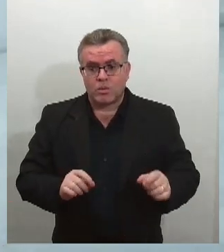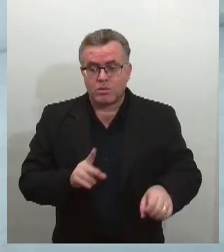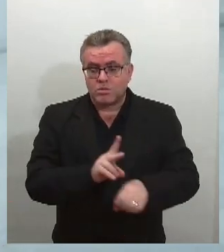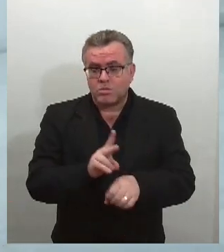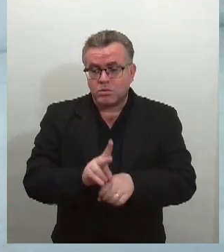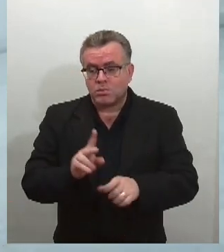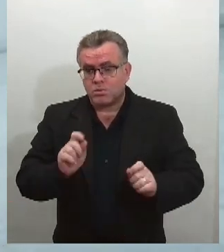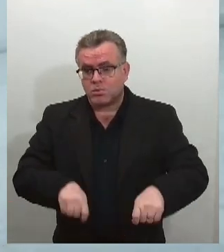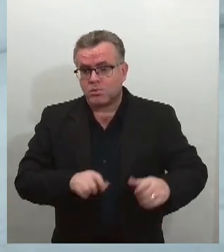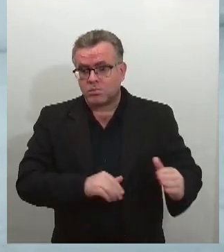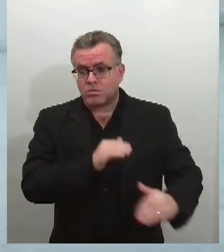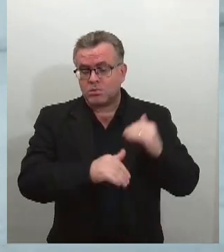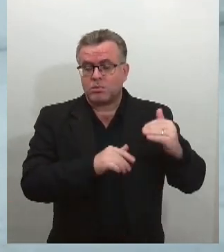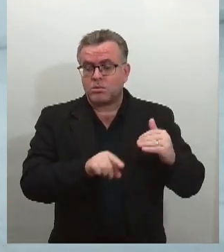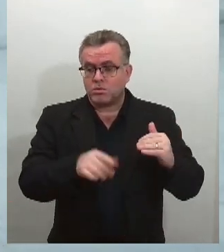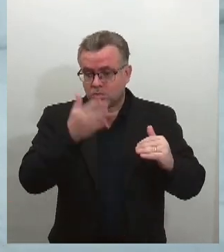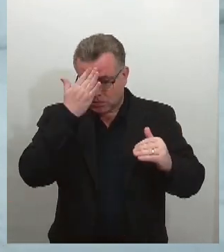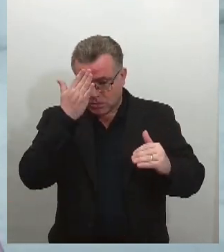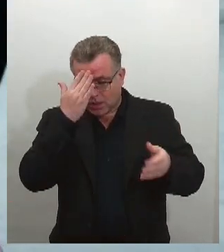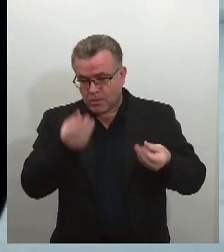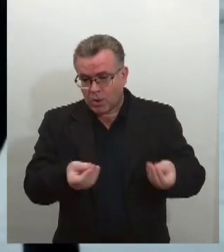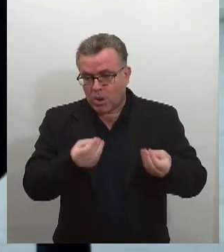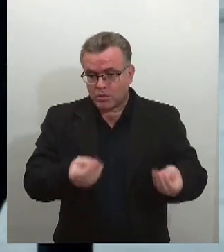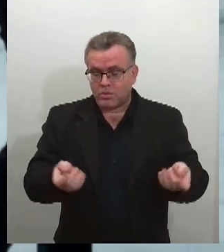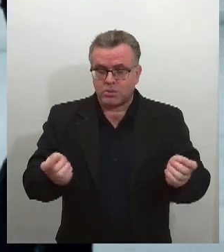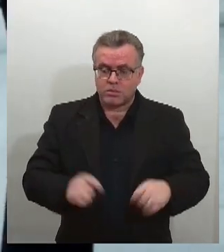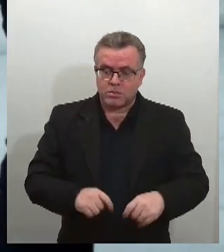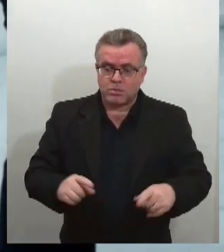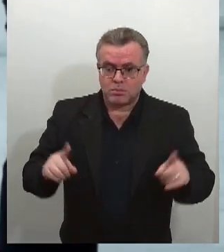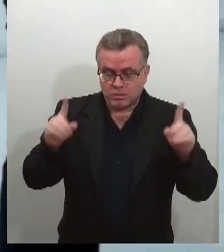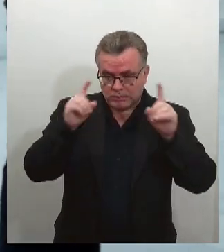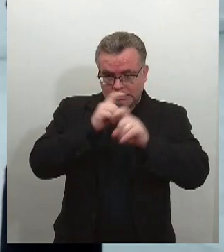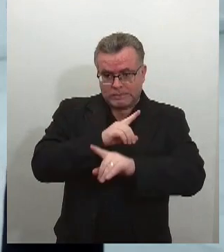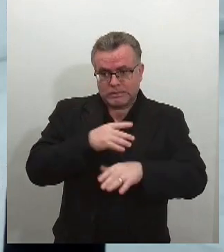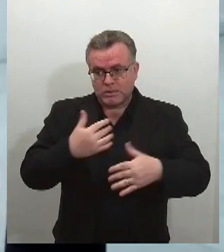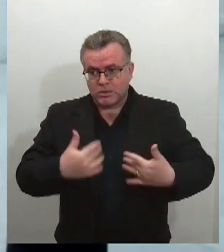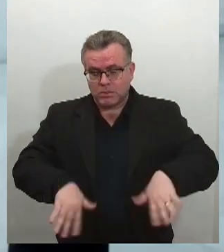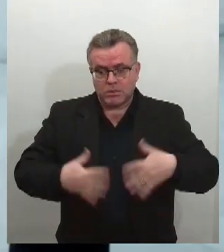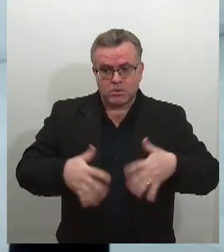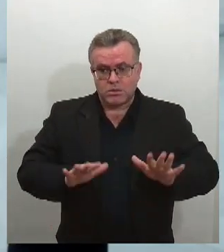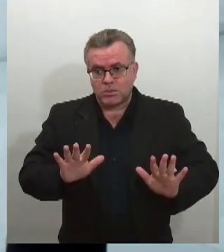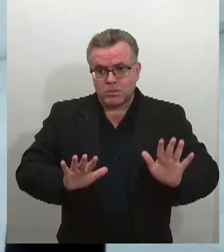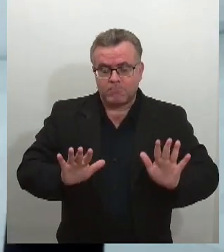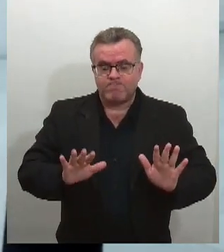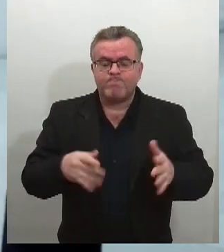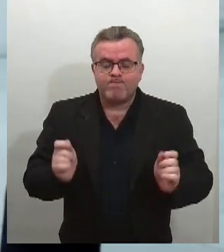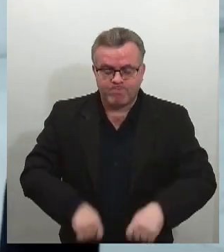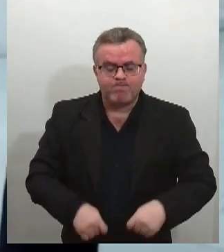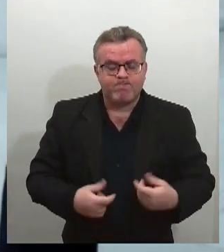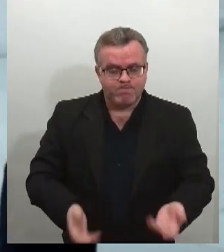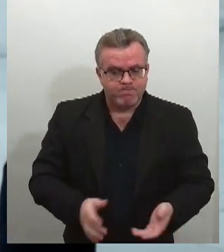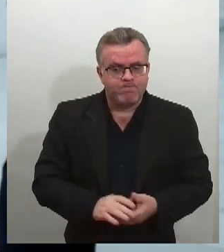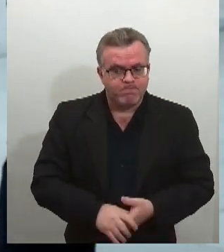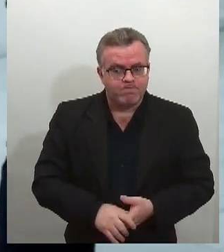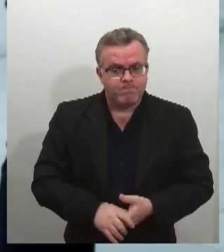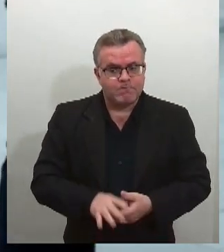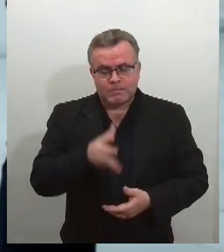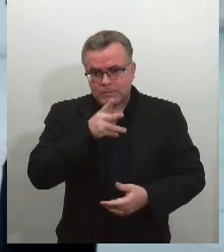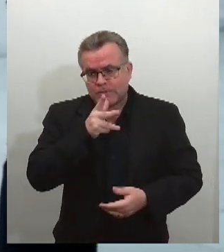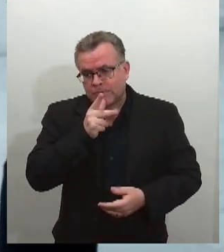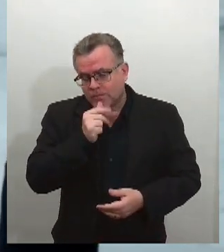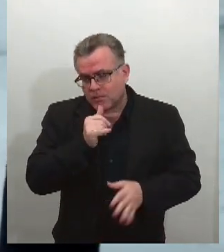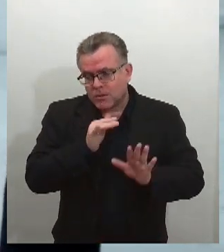como é, né? Bem complicado, até colocar tudo nos eixos demora um pouco, né? Mas, enfim, chegou o